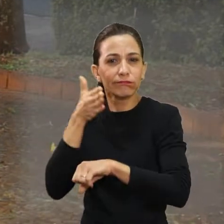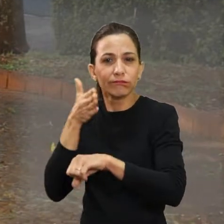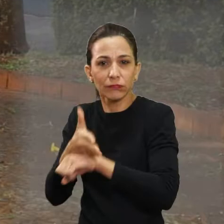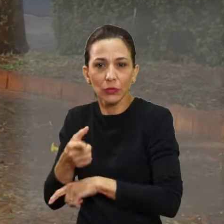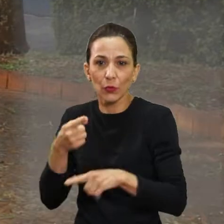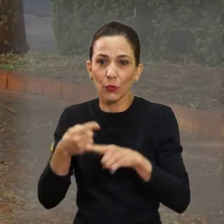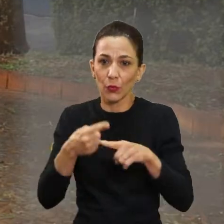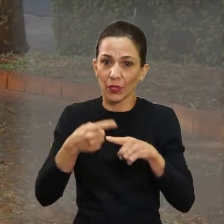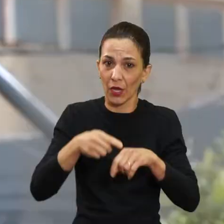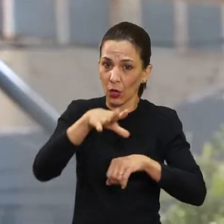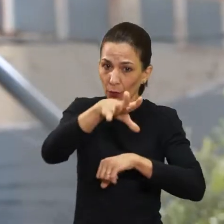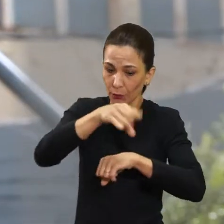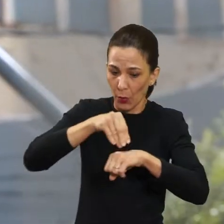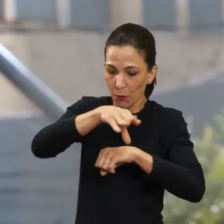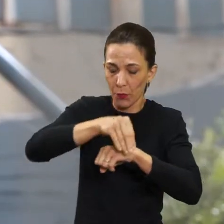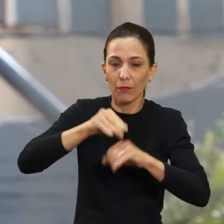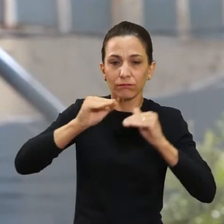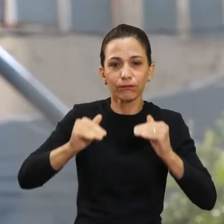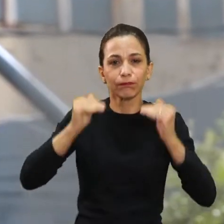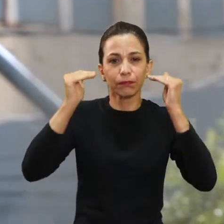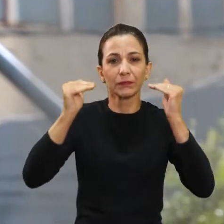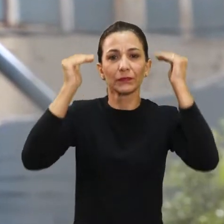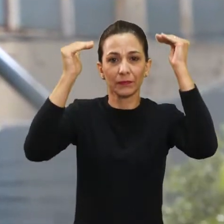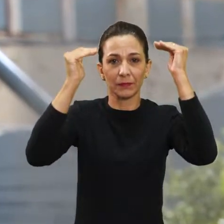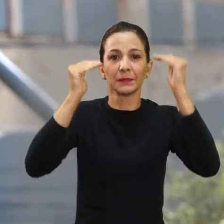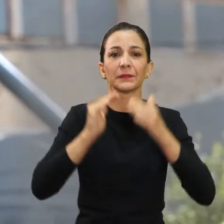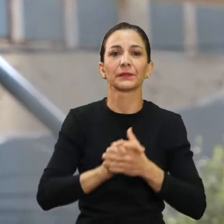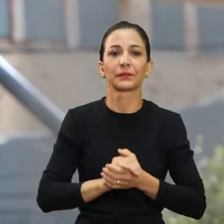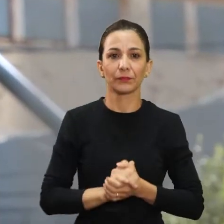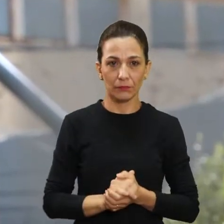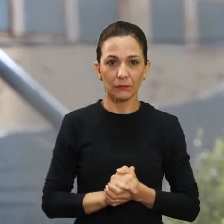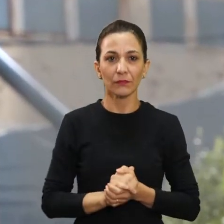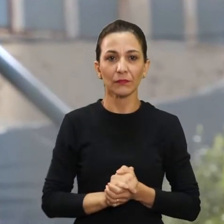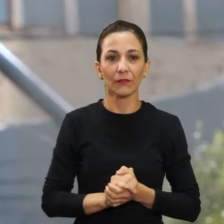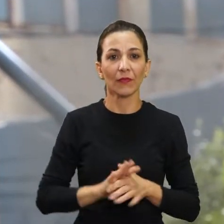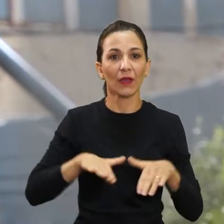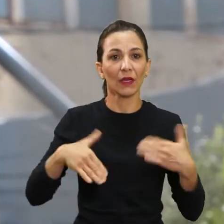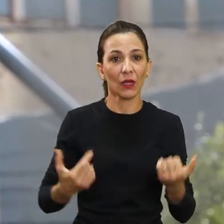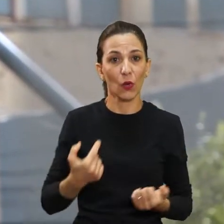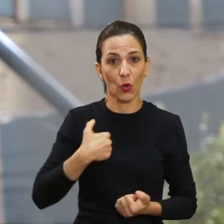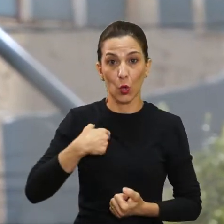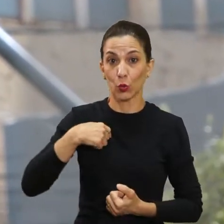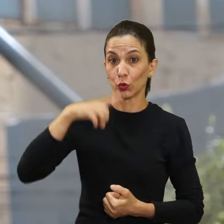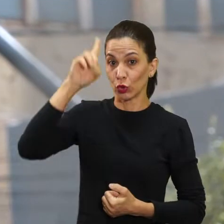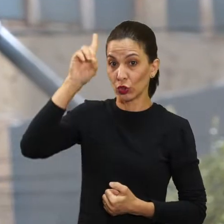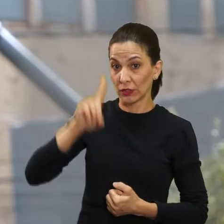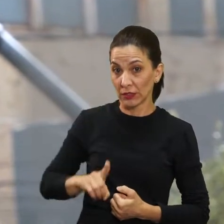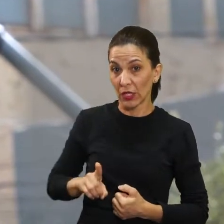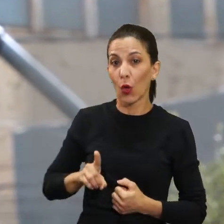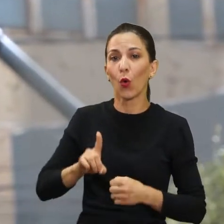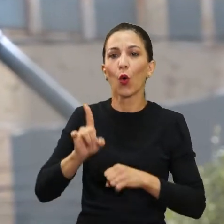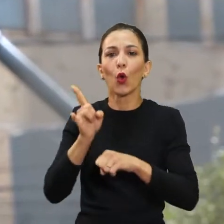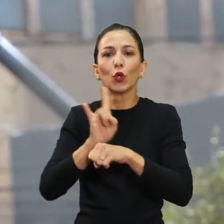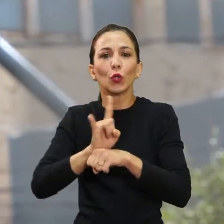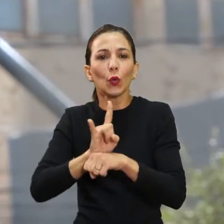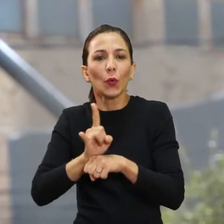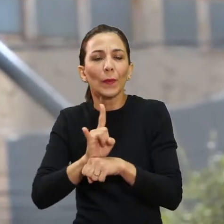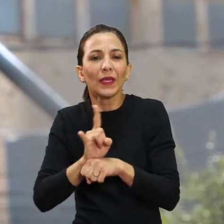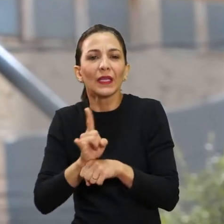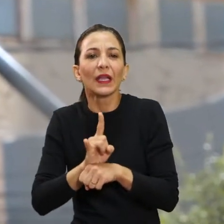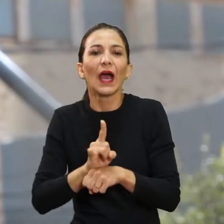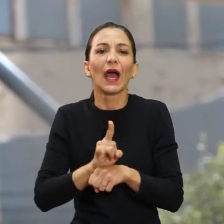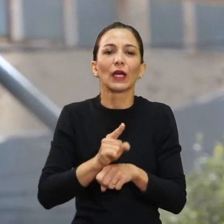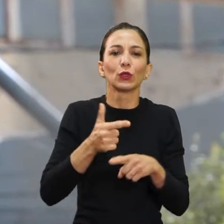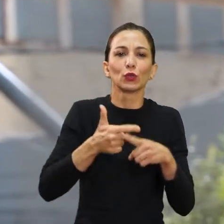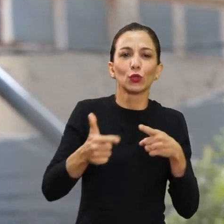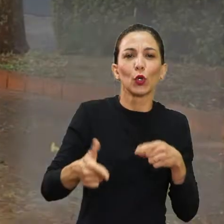mas eu também tenho outros cursos que eu fui fazendo para aprimorar o conhecimento mesmo. Então eu faço direção, eu fiz bastante documentários, eu gosto